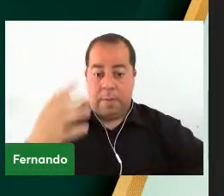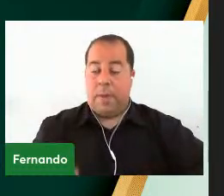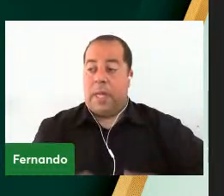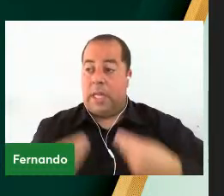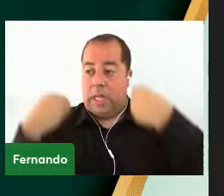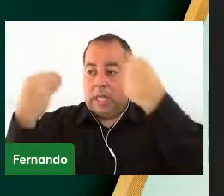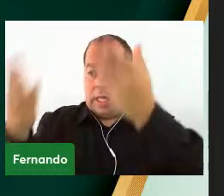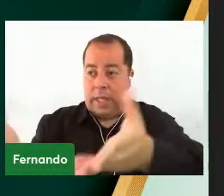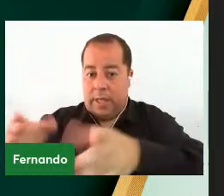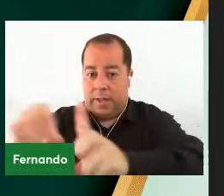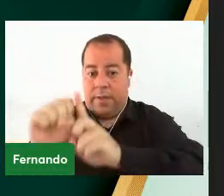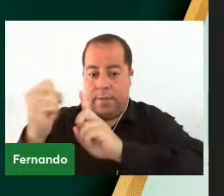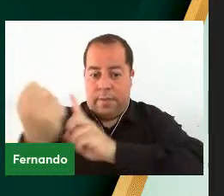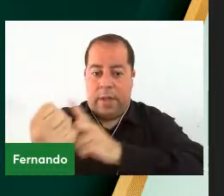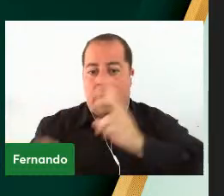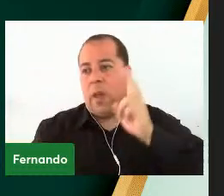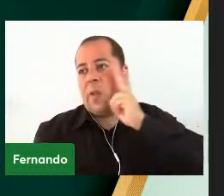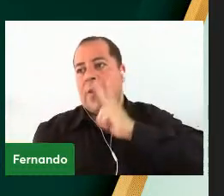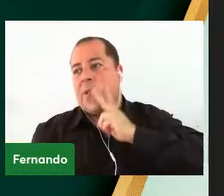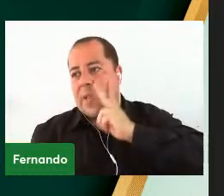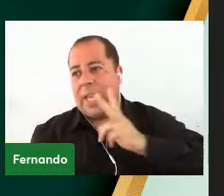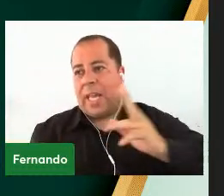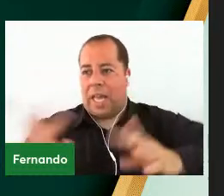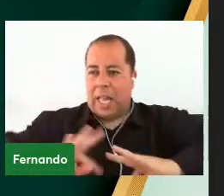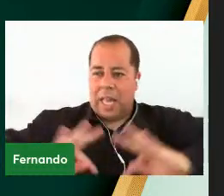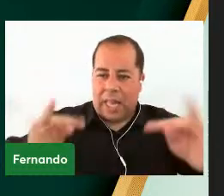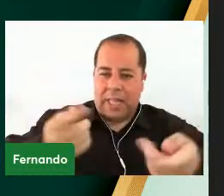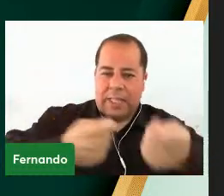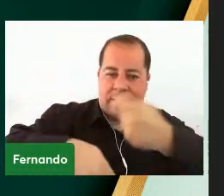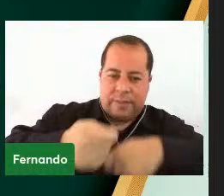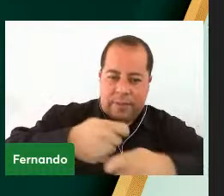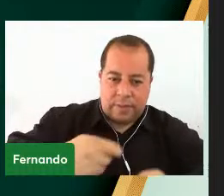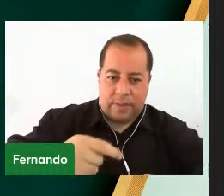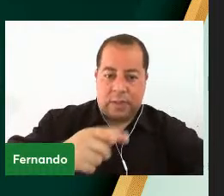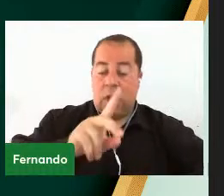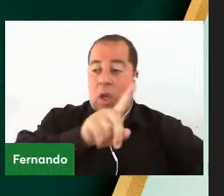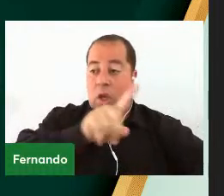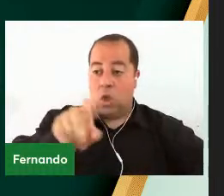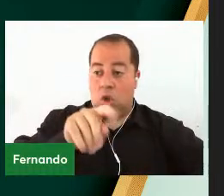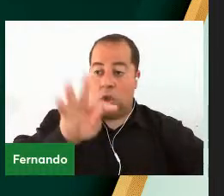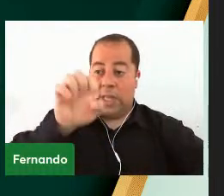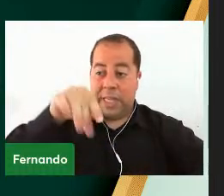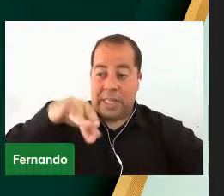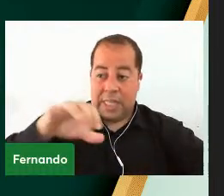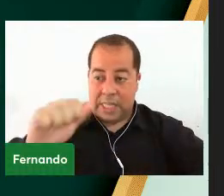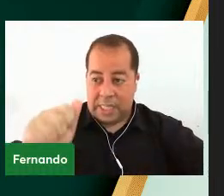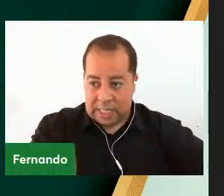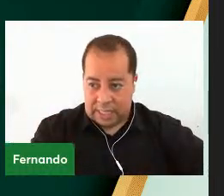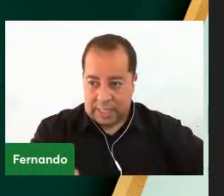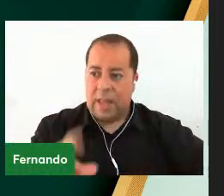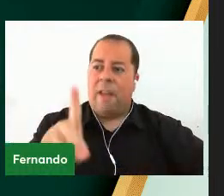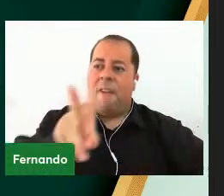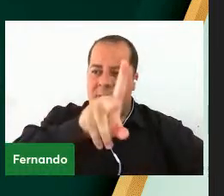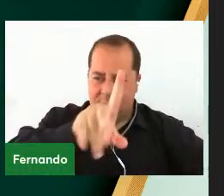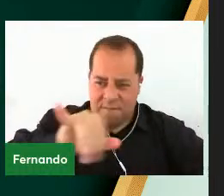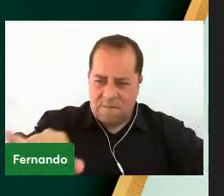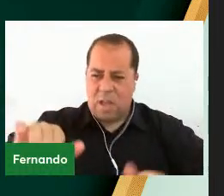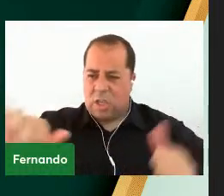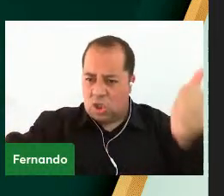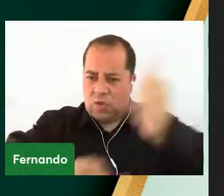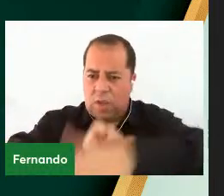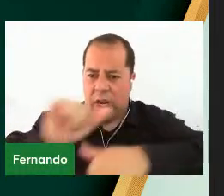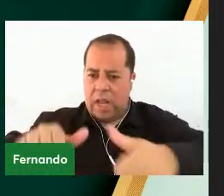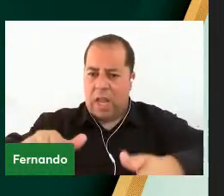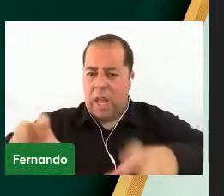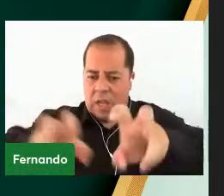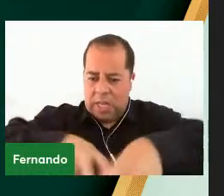sociedade enólogos, tecnólogos em agronegócio e zootecnistas, que farão toda a diferença no desenvolvimento rural